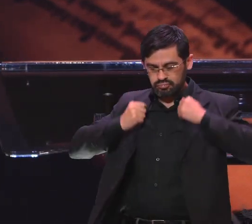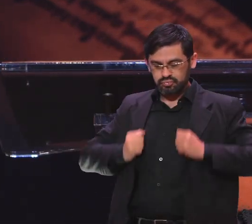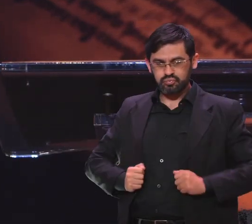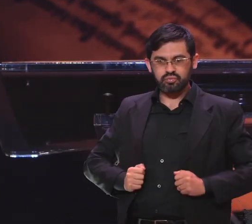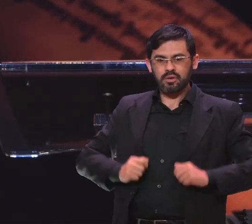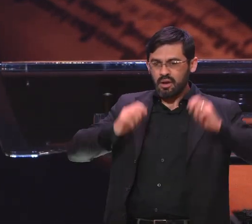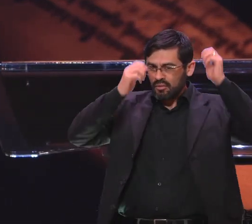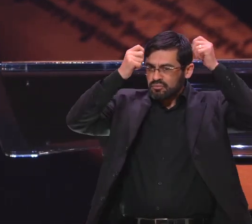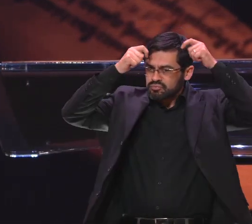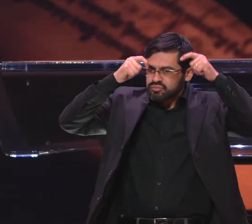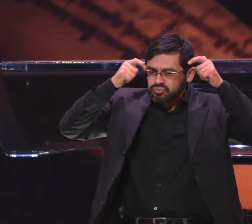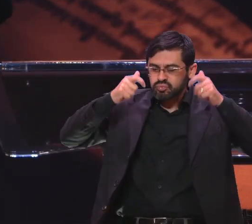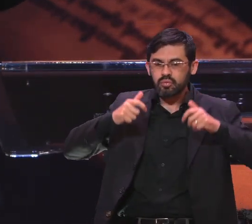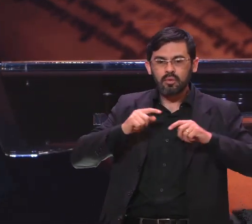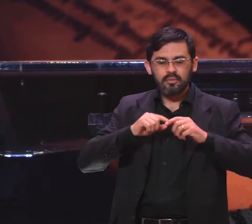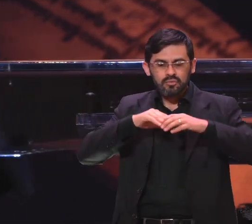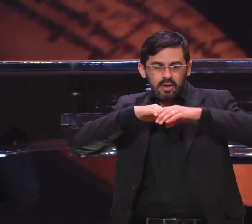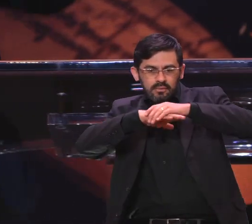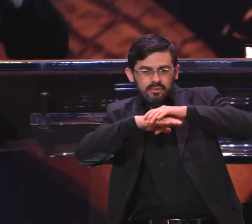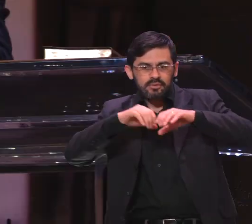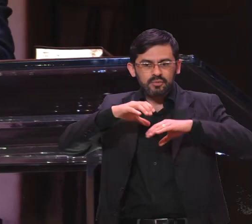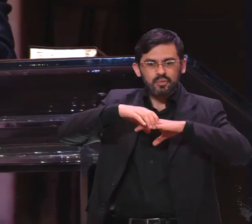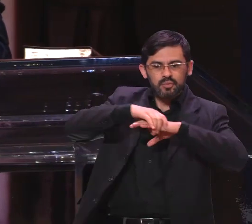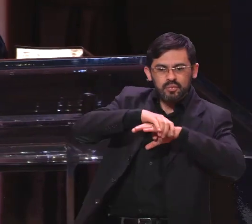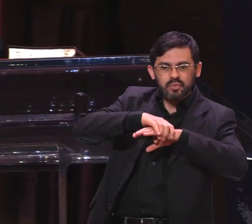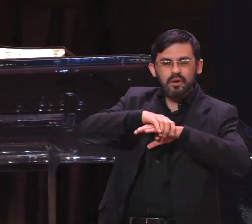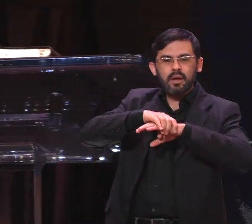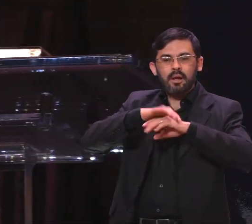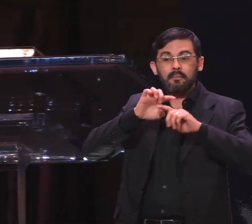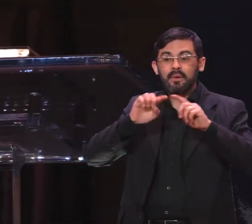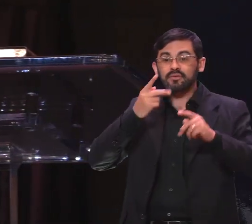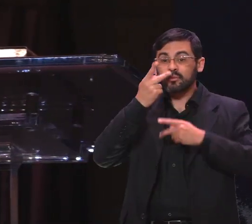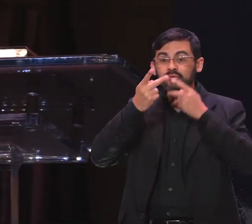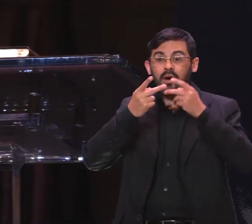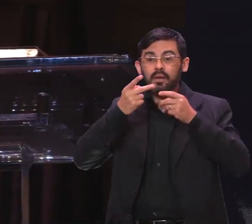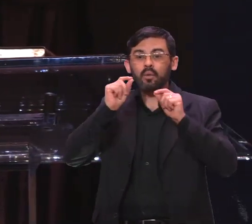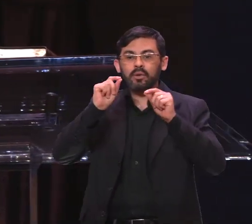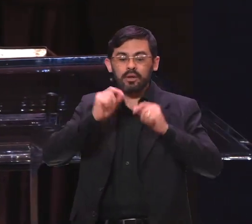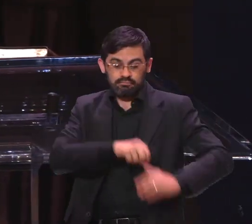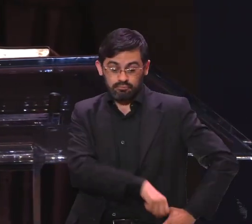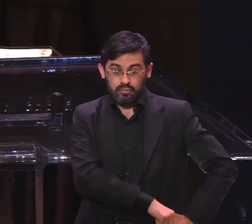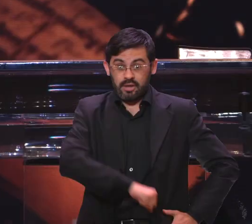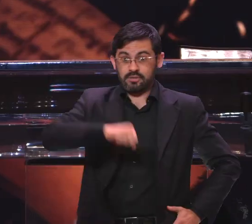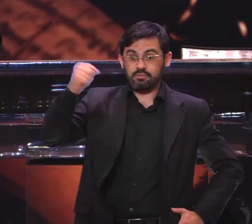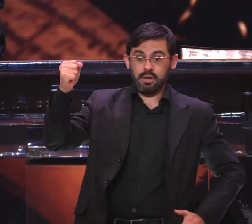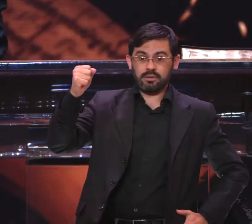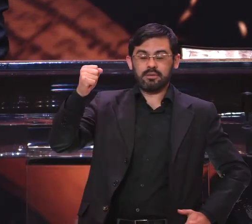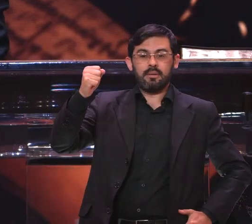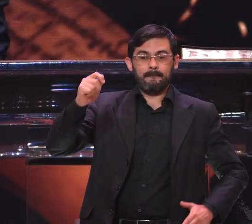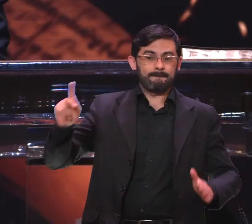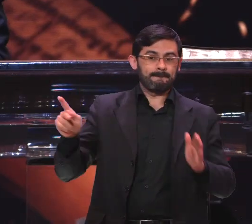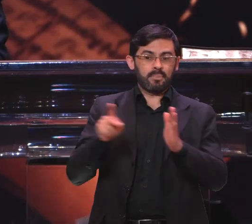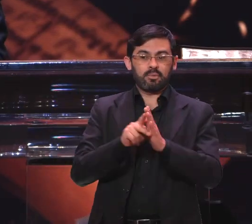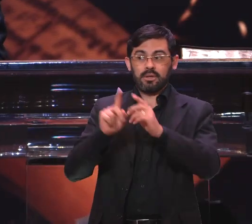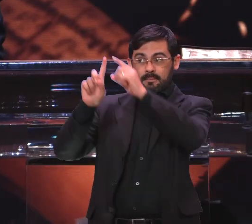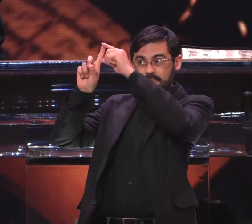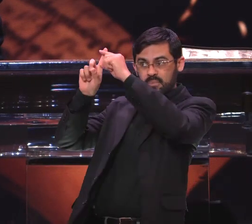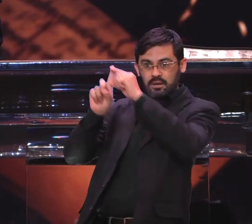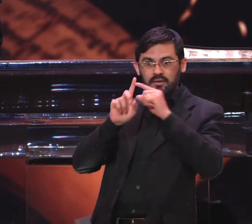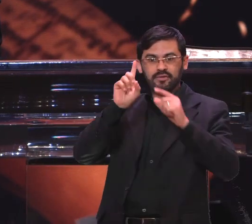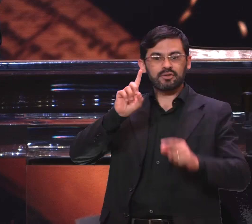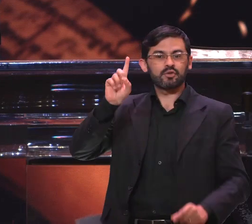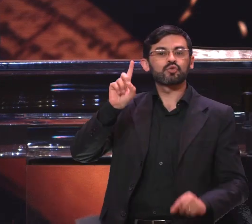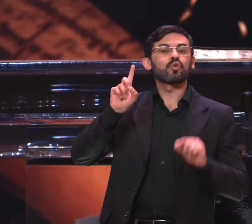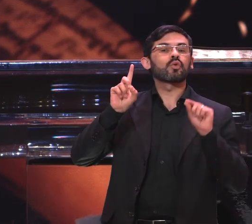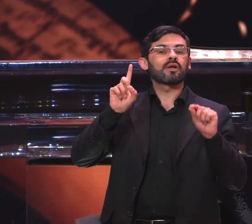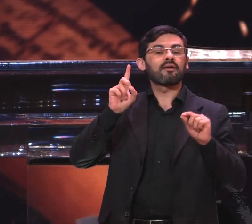Vestindo-vos, ele vai dizer. Mas quando ele fala do capacete da salvação e da espada do Espírito, que é a palavra, ele